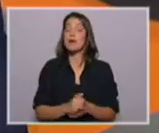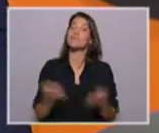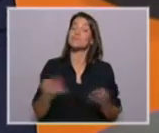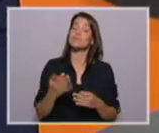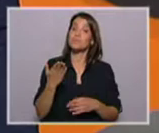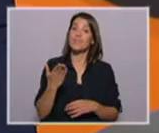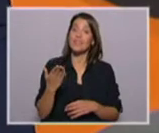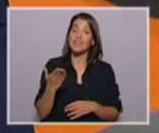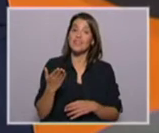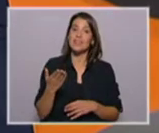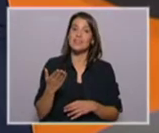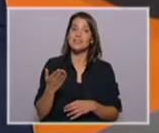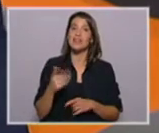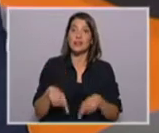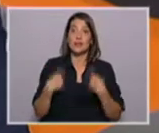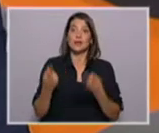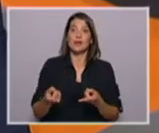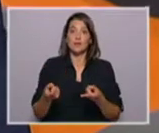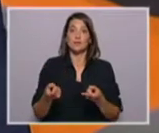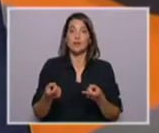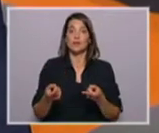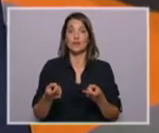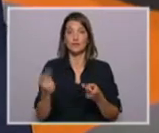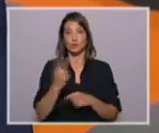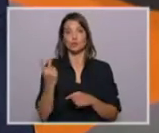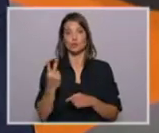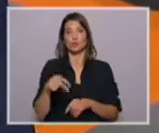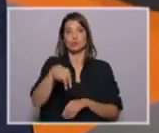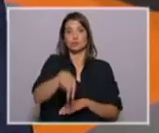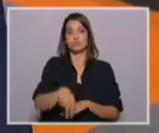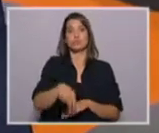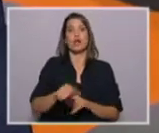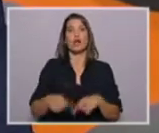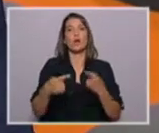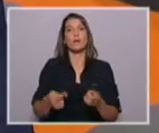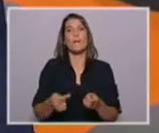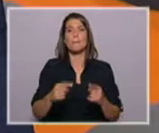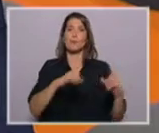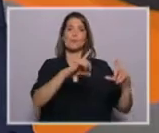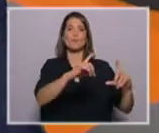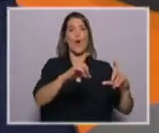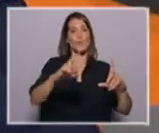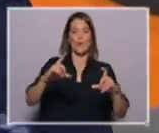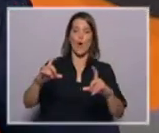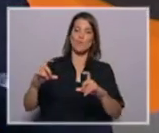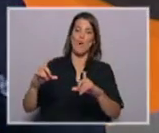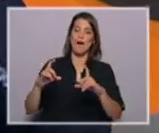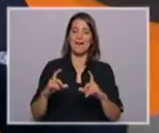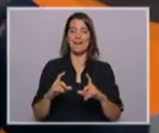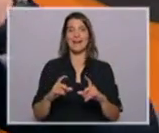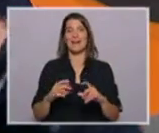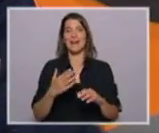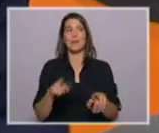facto é que, depois de estarem ali os dois, foram fazer uma espécie de selfies com uma câmara, que era uma